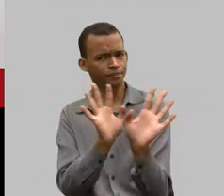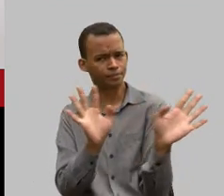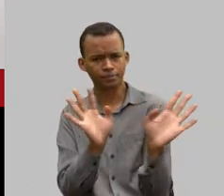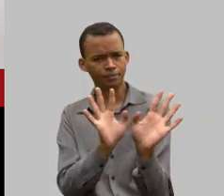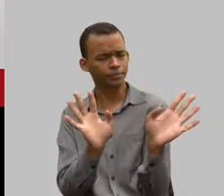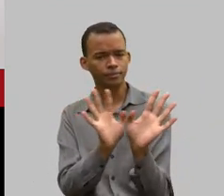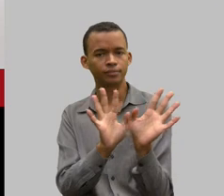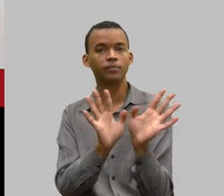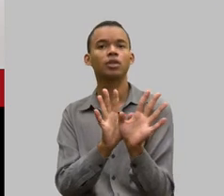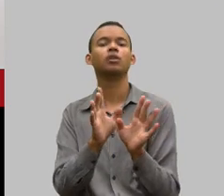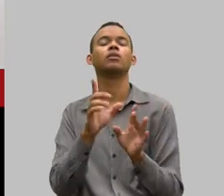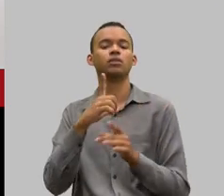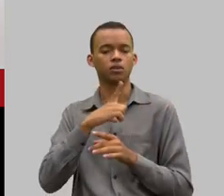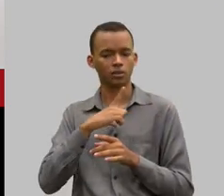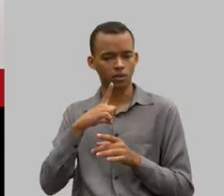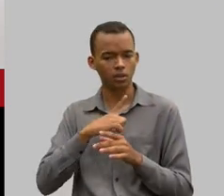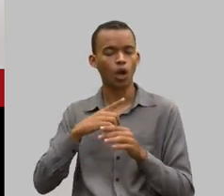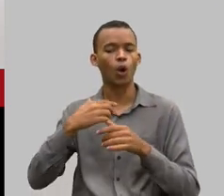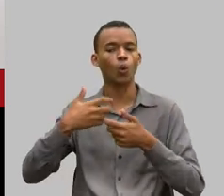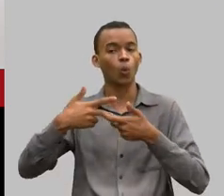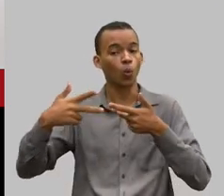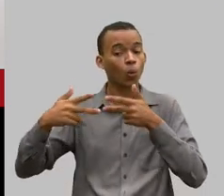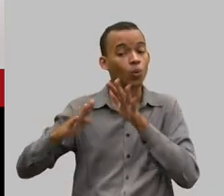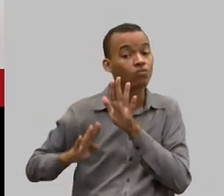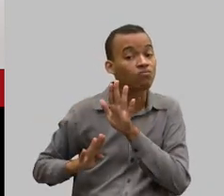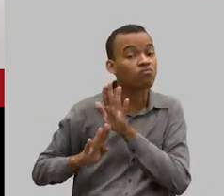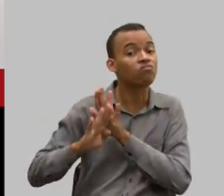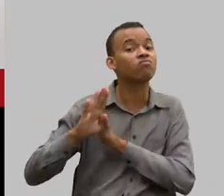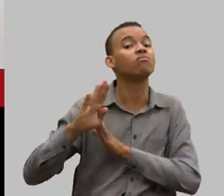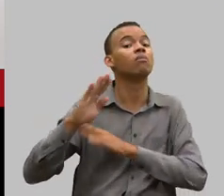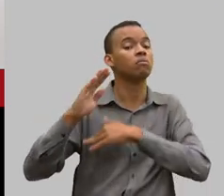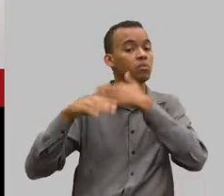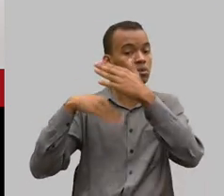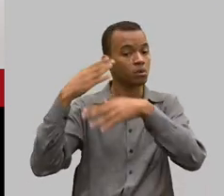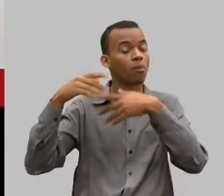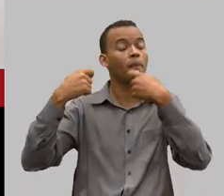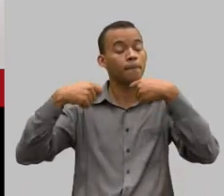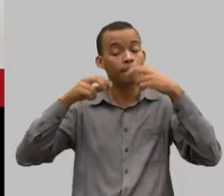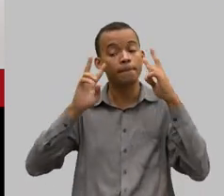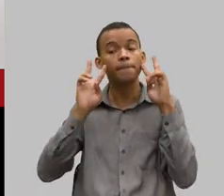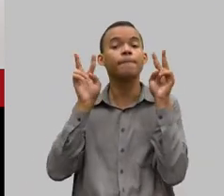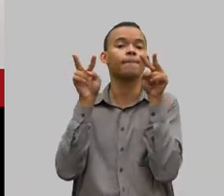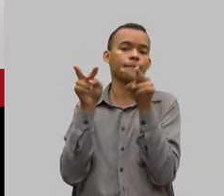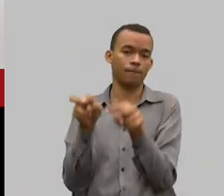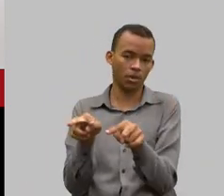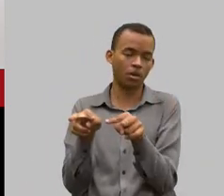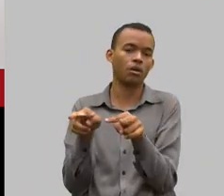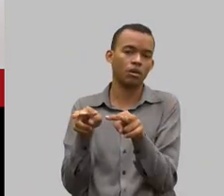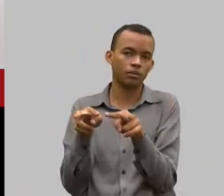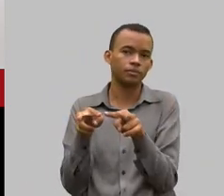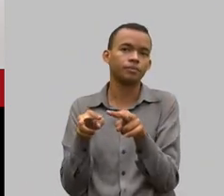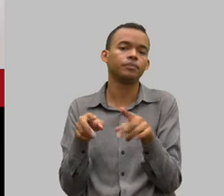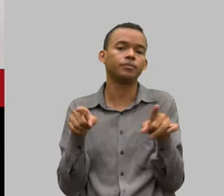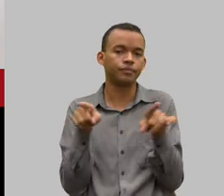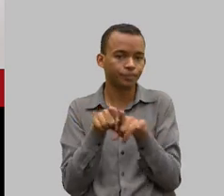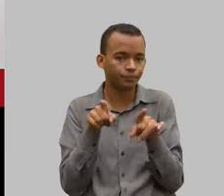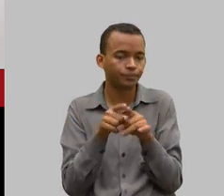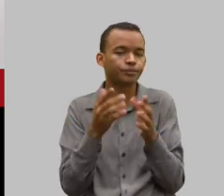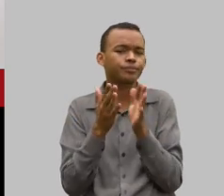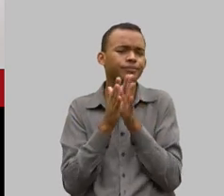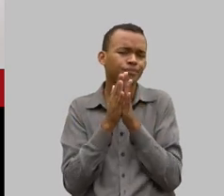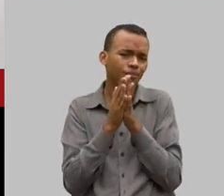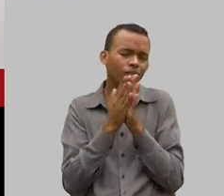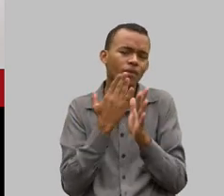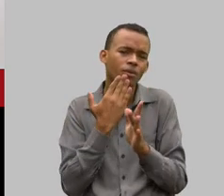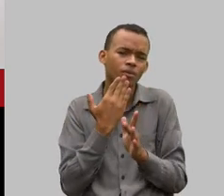muitos avanços sim para serem reconhecidos e aqui eu peço ao secretário Gustavo Valadares que transmita a toda a